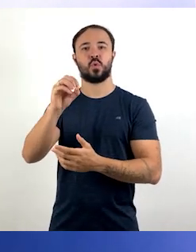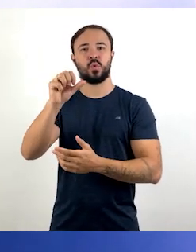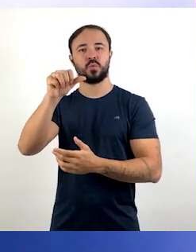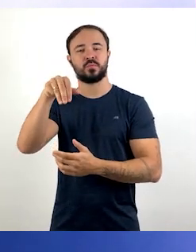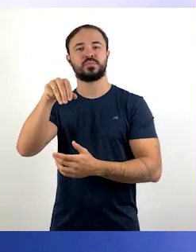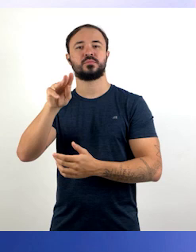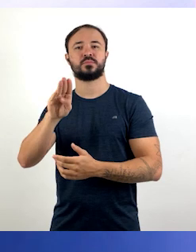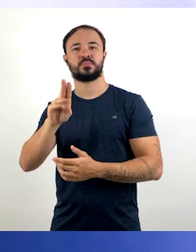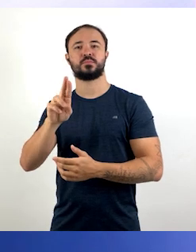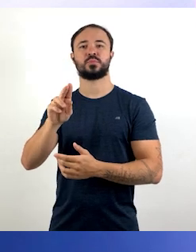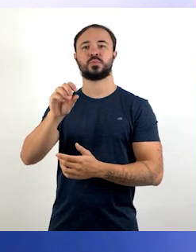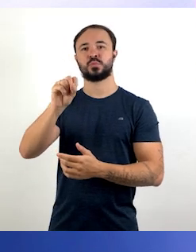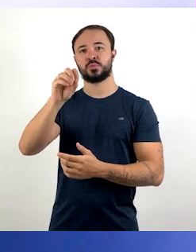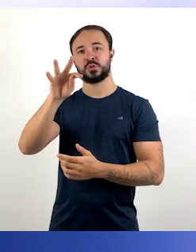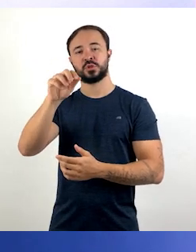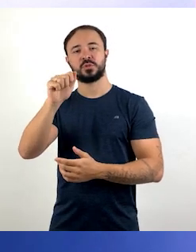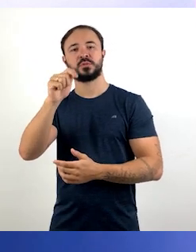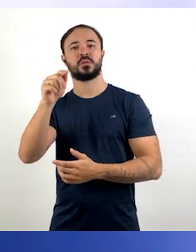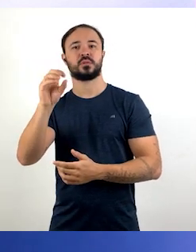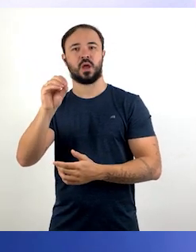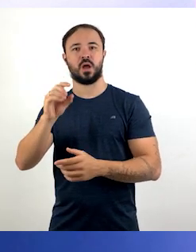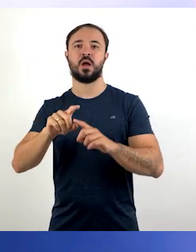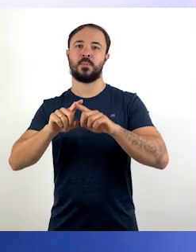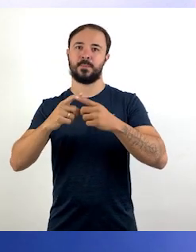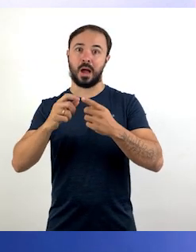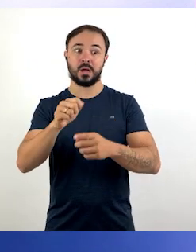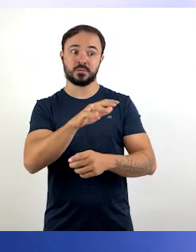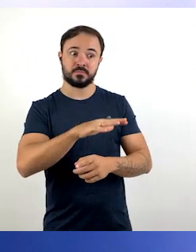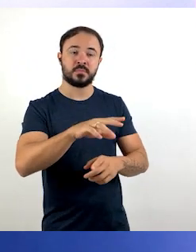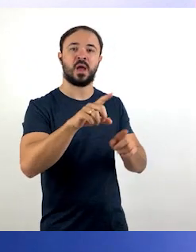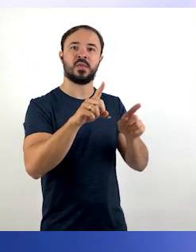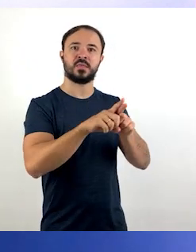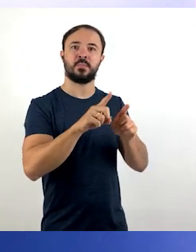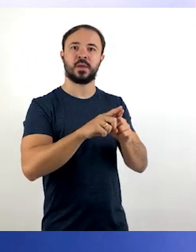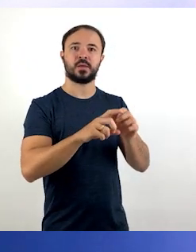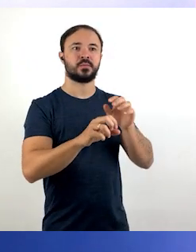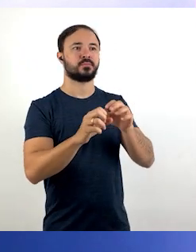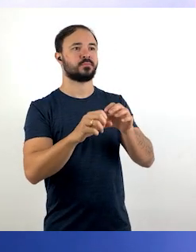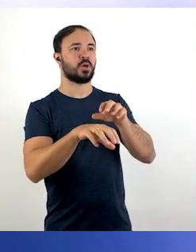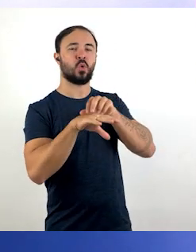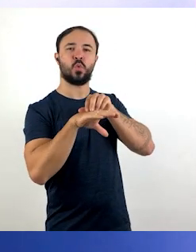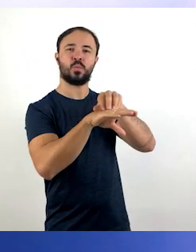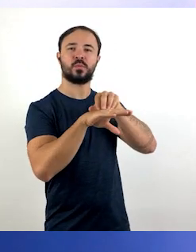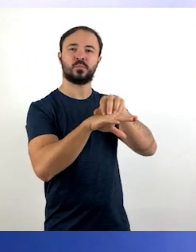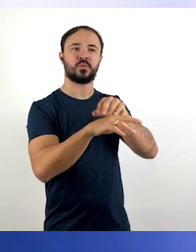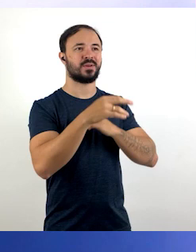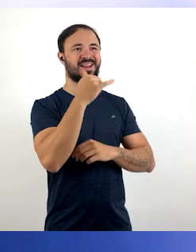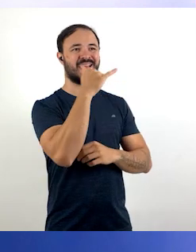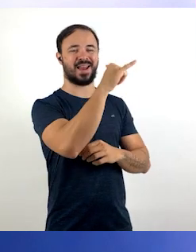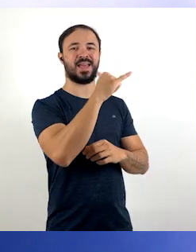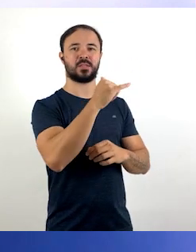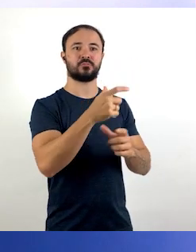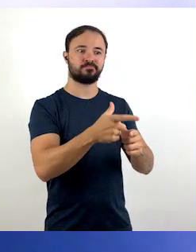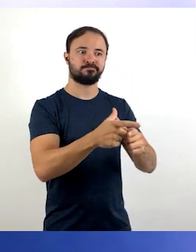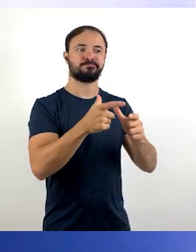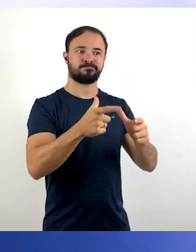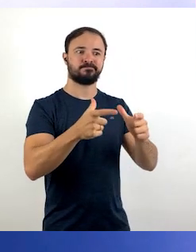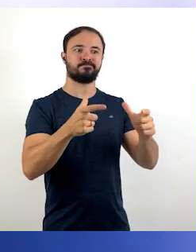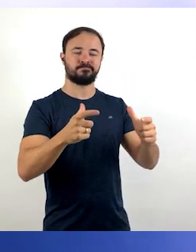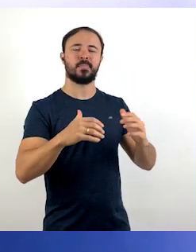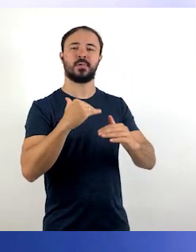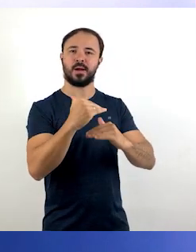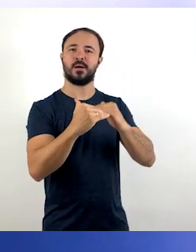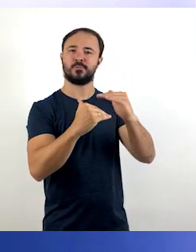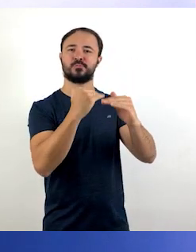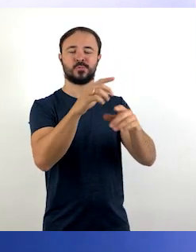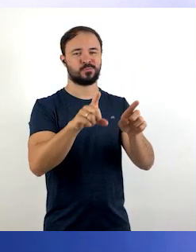cada vez mais o mercado. A busca por alternativas menos poluentes, porém vem impulsionando o uso de carros e motores